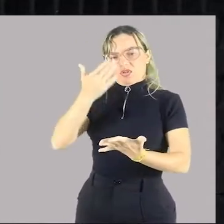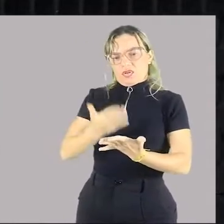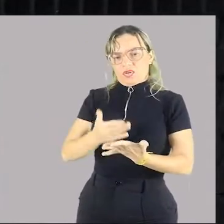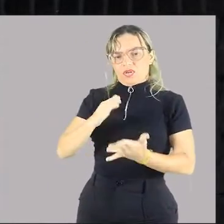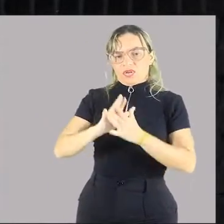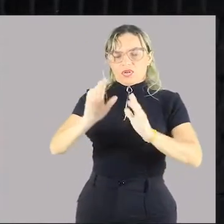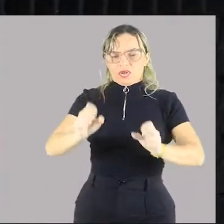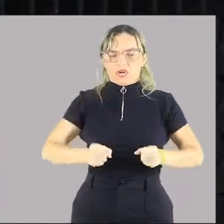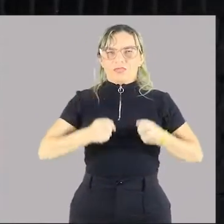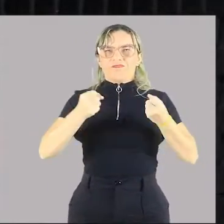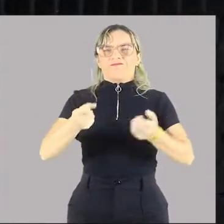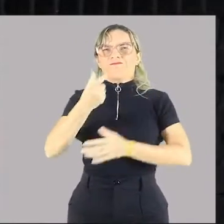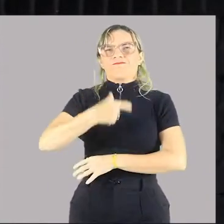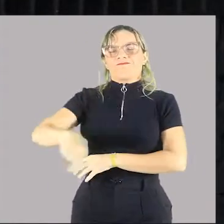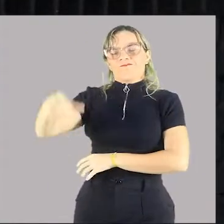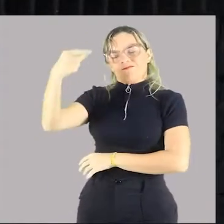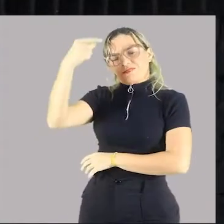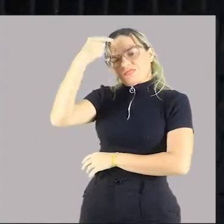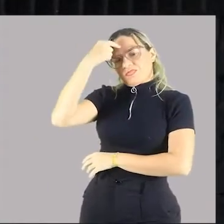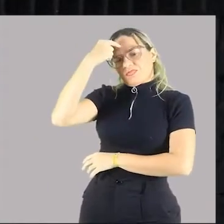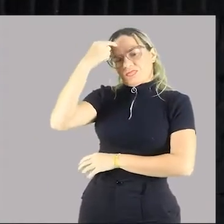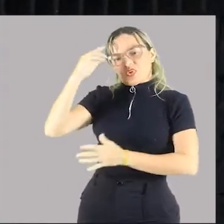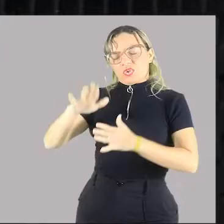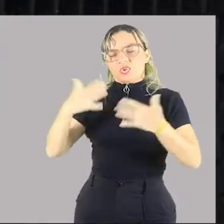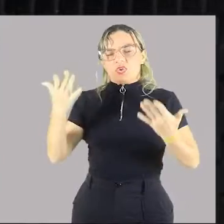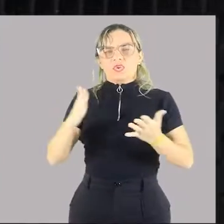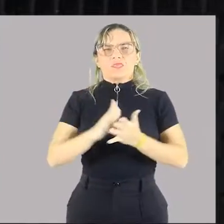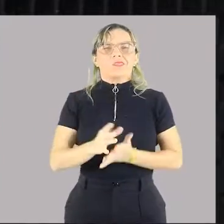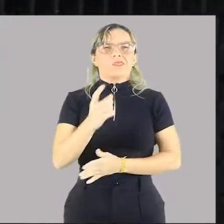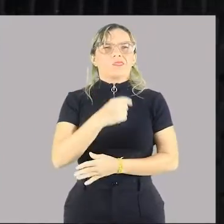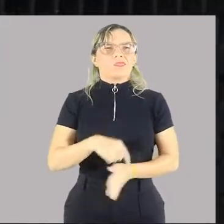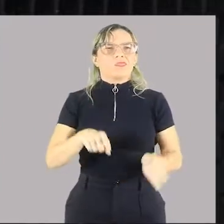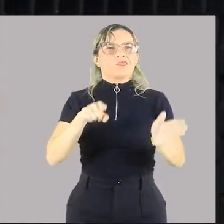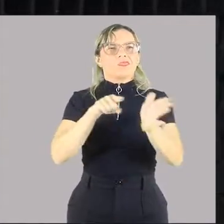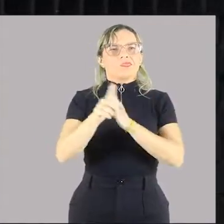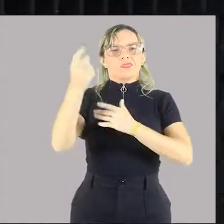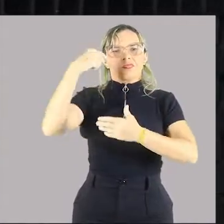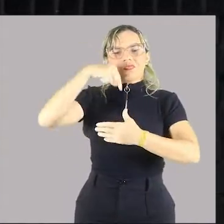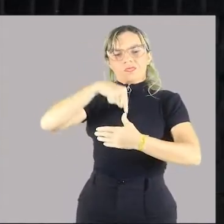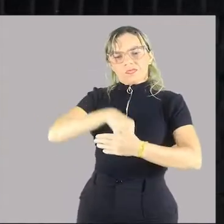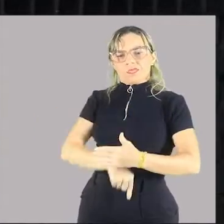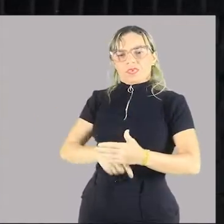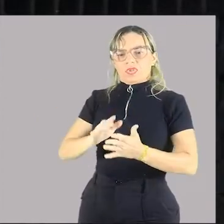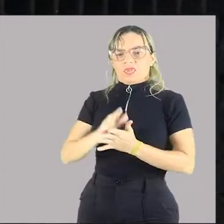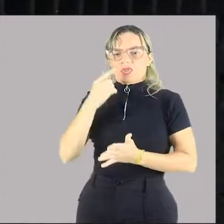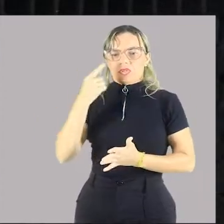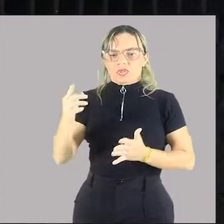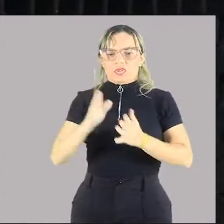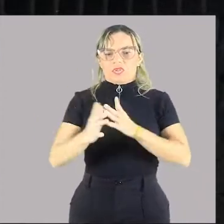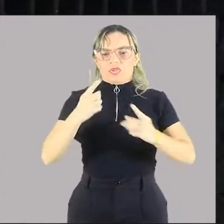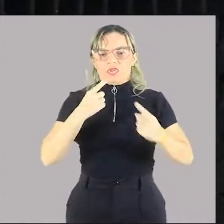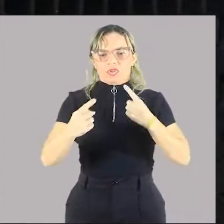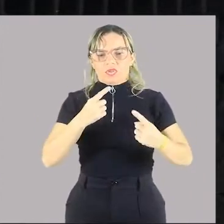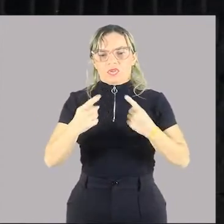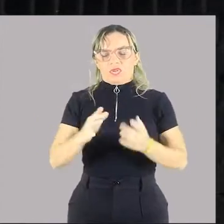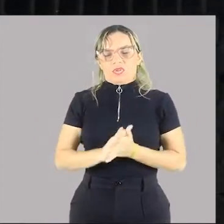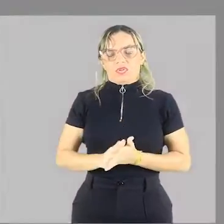daqui podemos pensar outras questões mais profundas sobre essas, sobre a história dos negros no